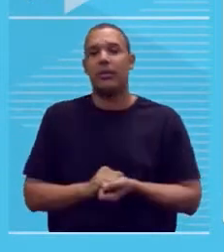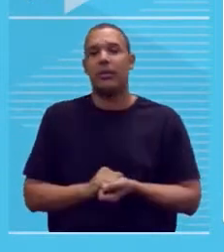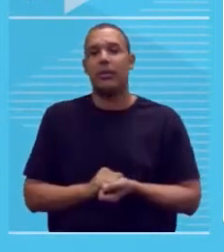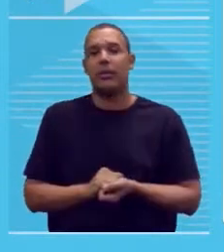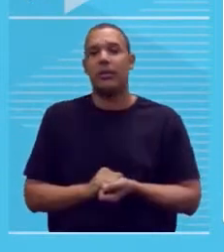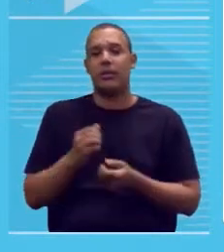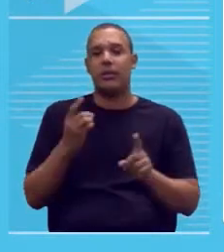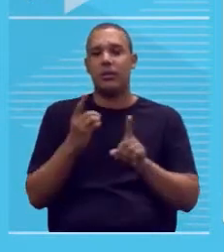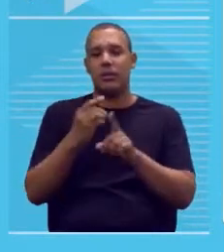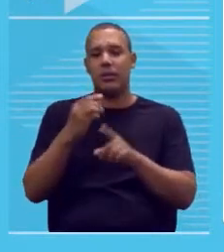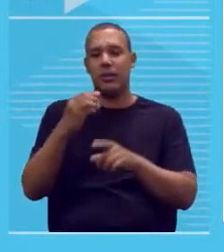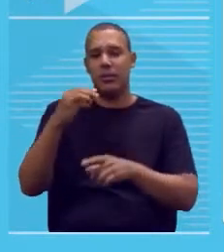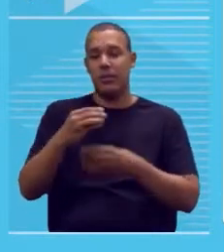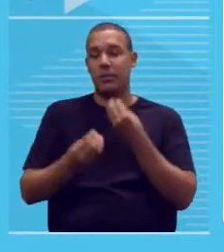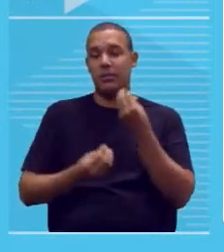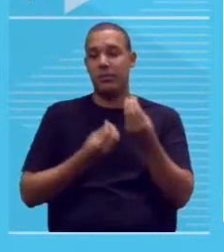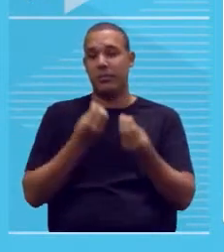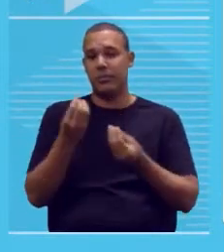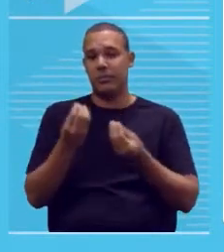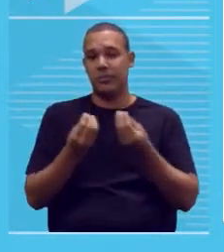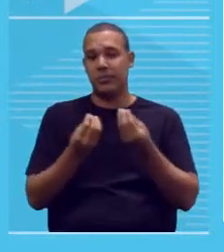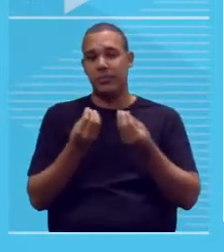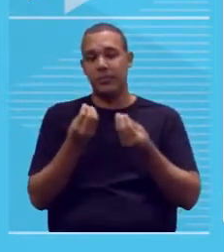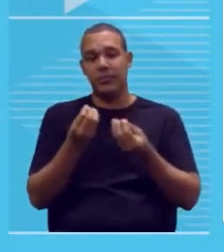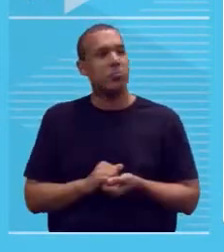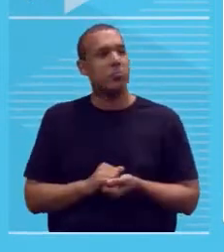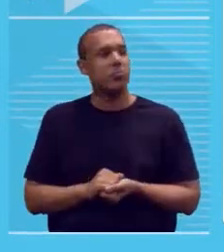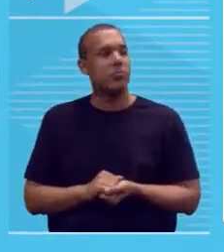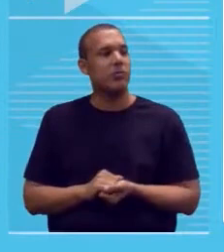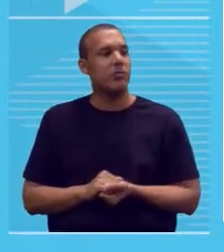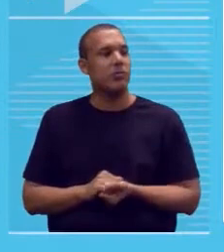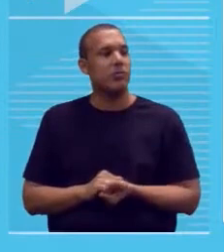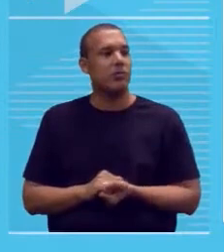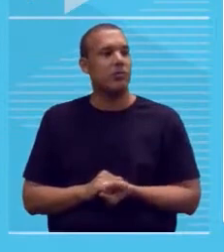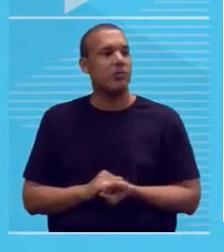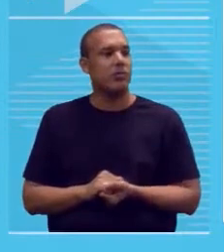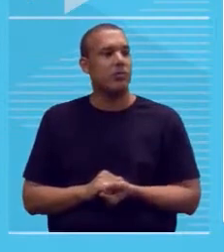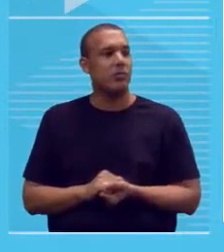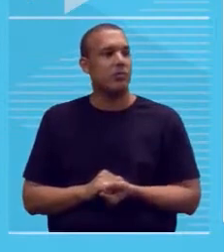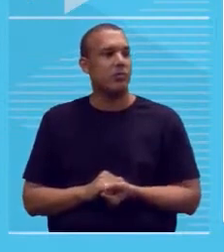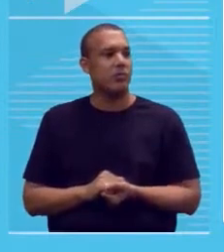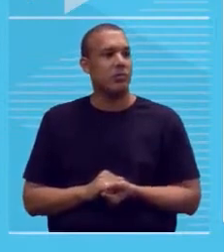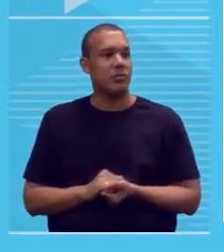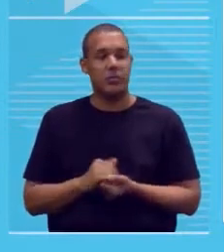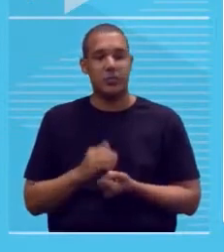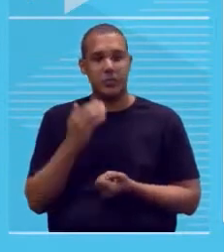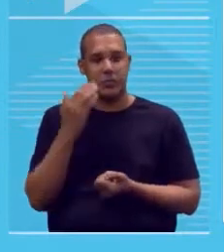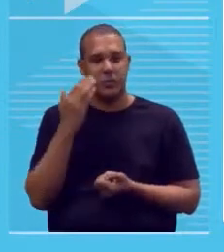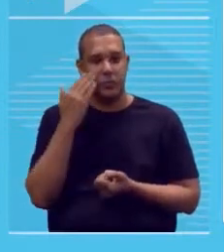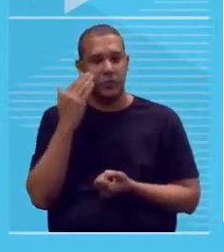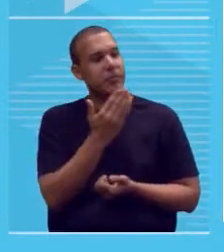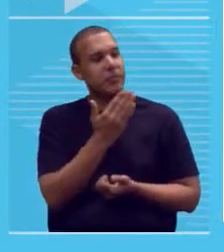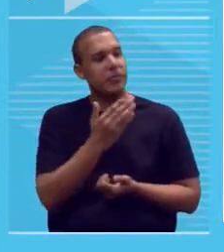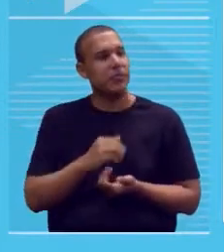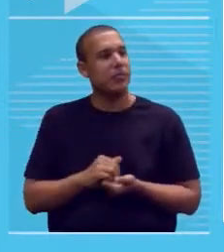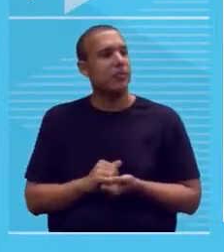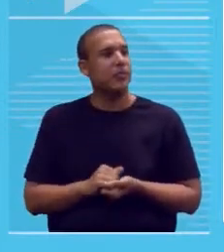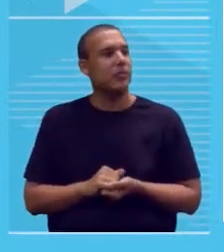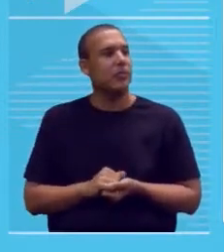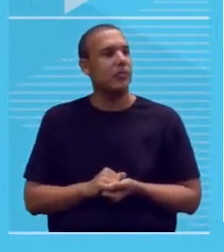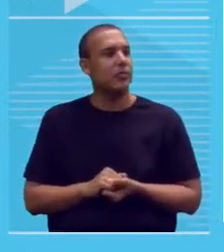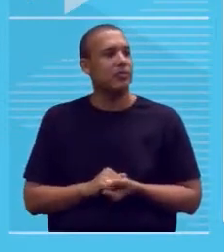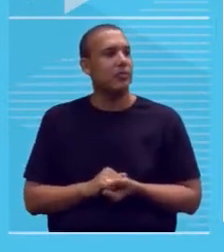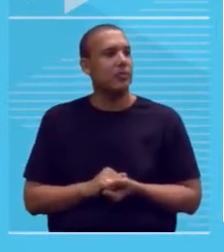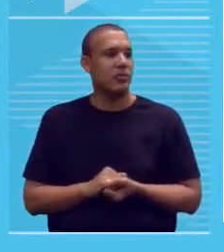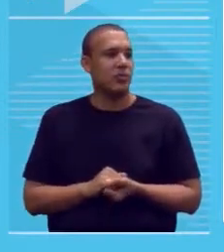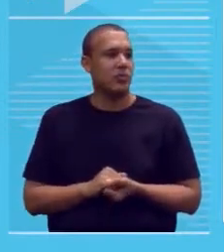coeficiente? O meu coeficiente angular, como é que eu faço para determinar? Lê comigo aqui. Considere dois